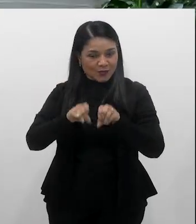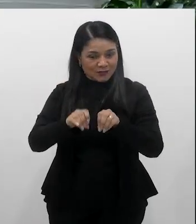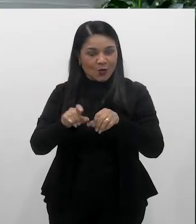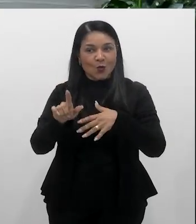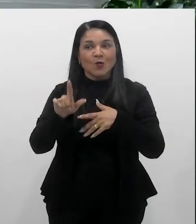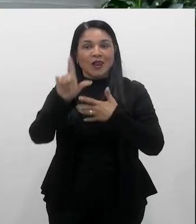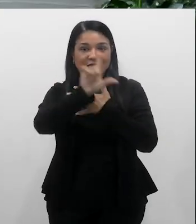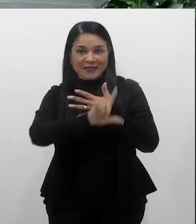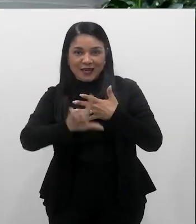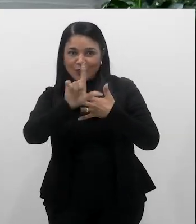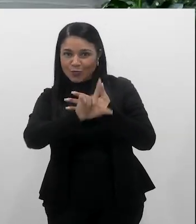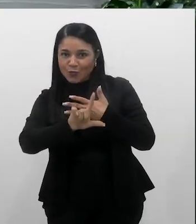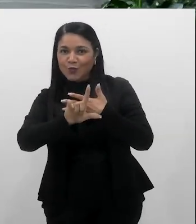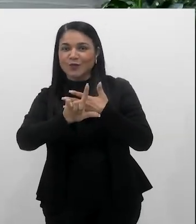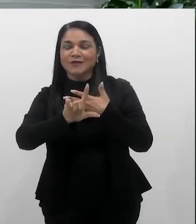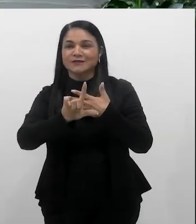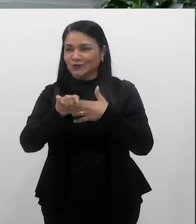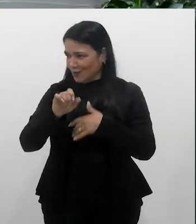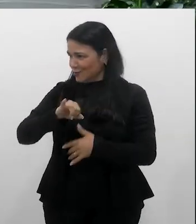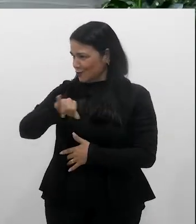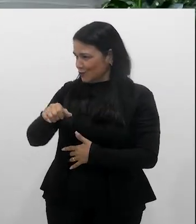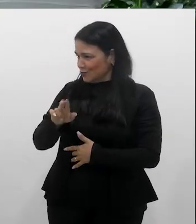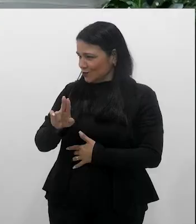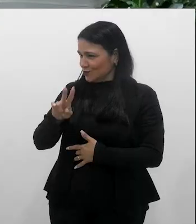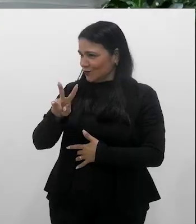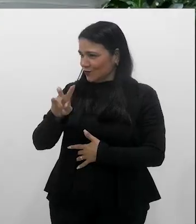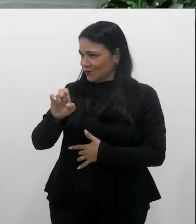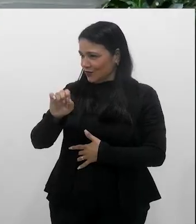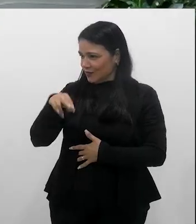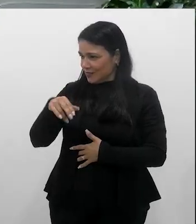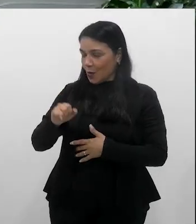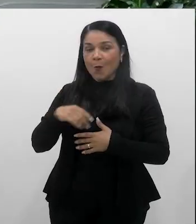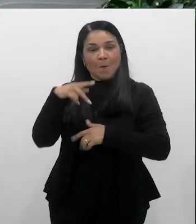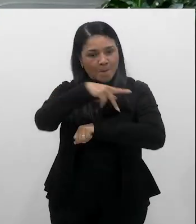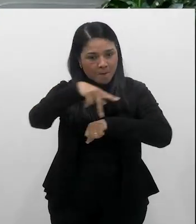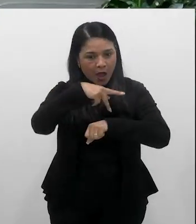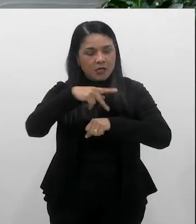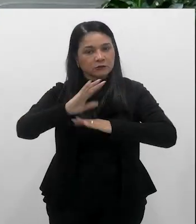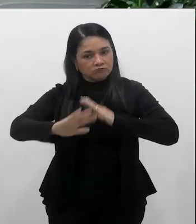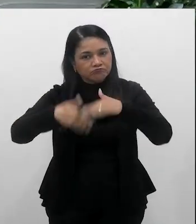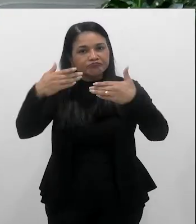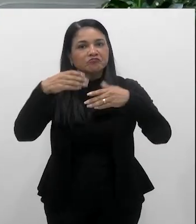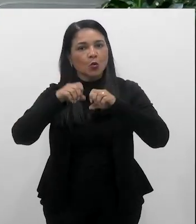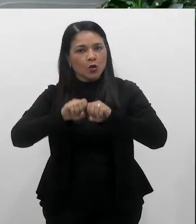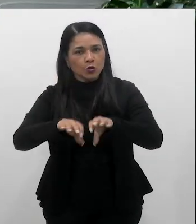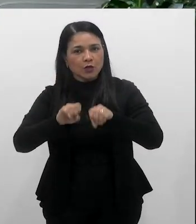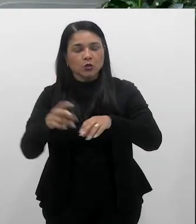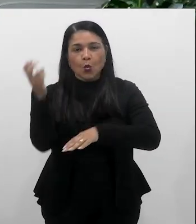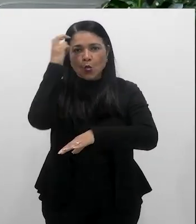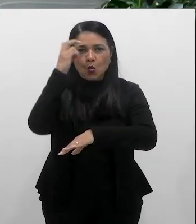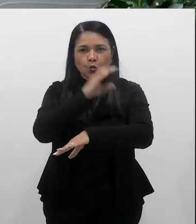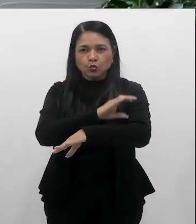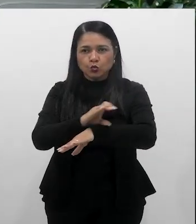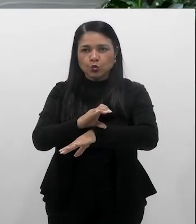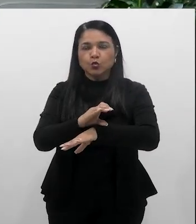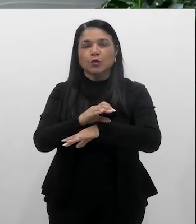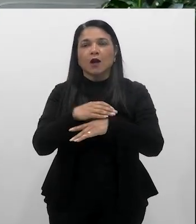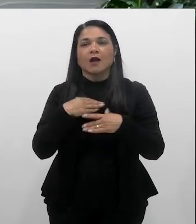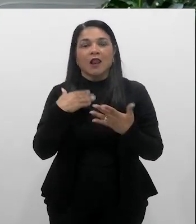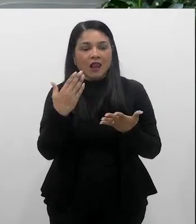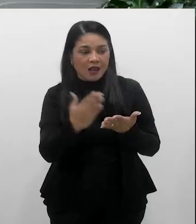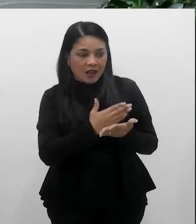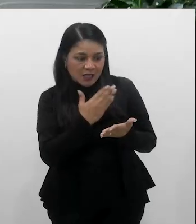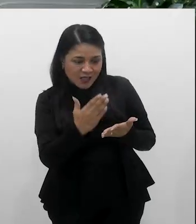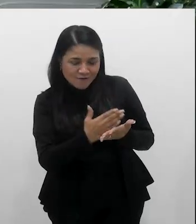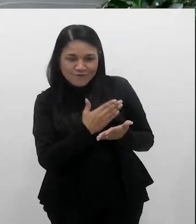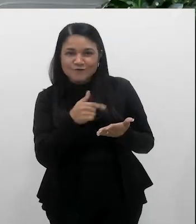falar de literatura, não é, Juvenal? Claro, e um país se faz com educação. Isso, e cultura. Homens e livros. Homens e livros.